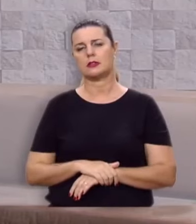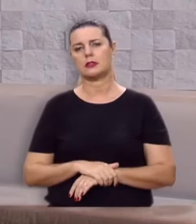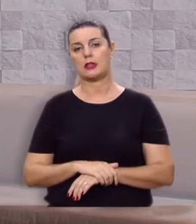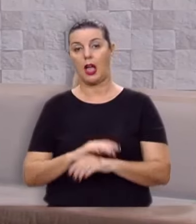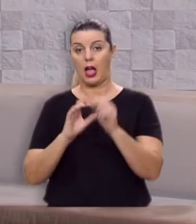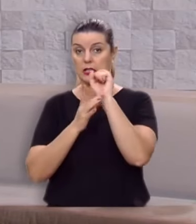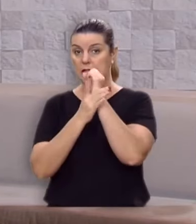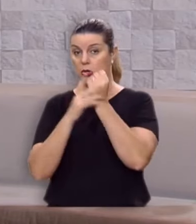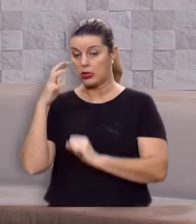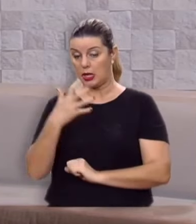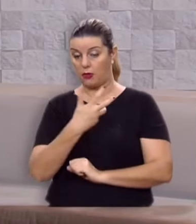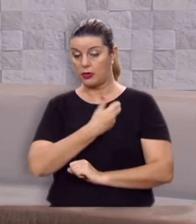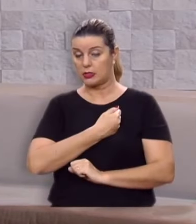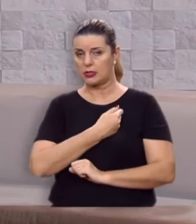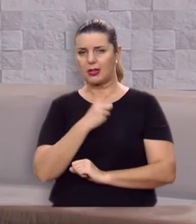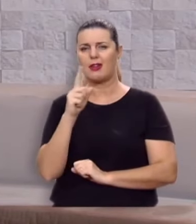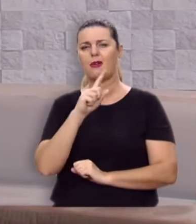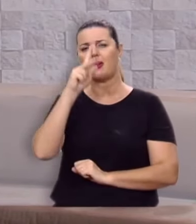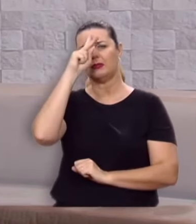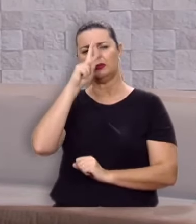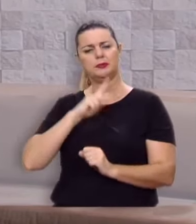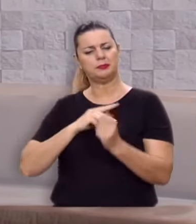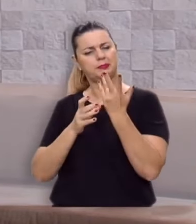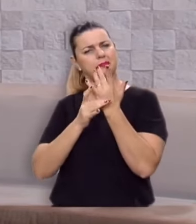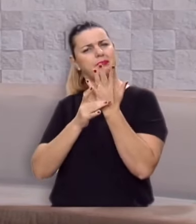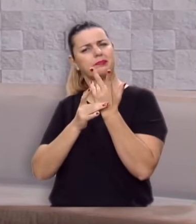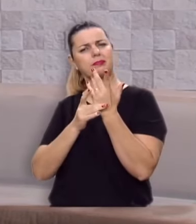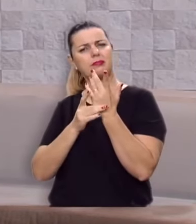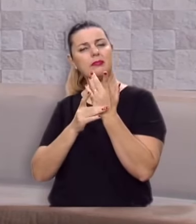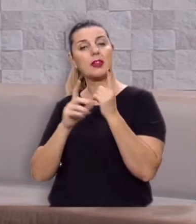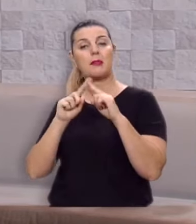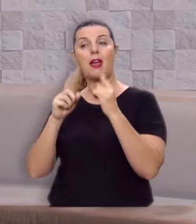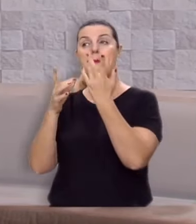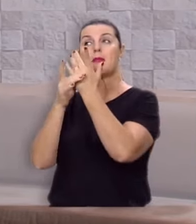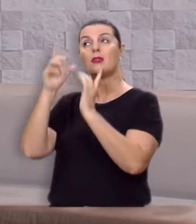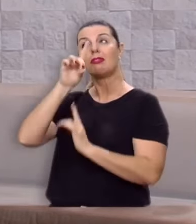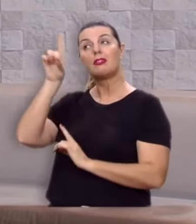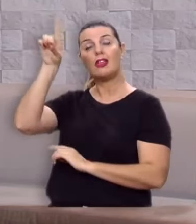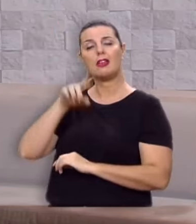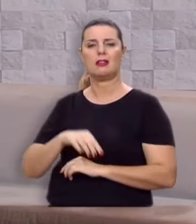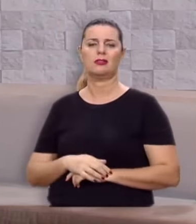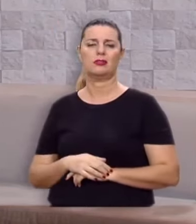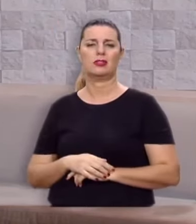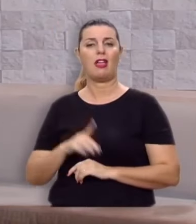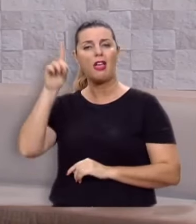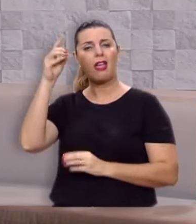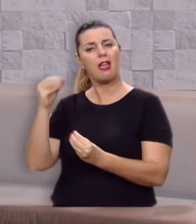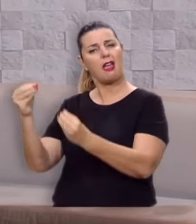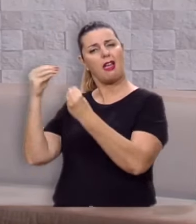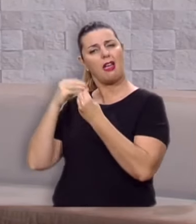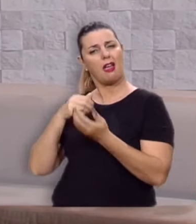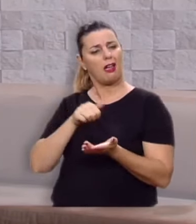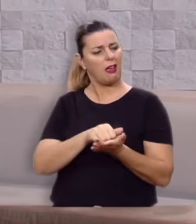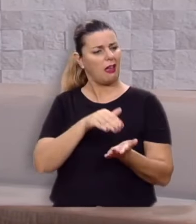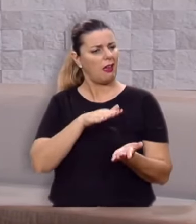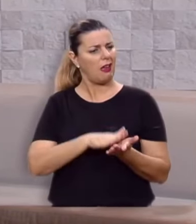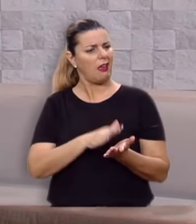A segurança da salvação não está na nossa mão, está na mão do próprio Deus. É Ele quem nos